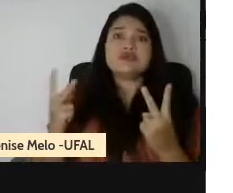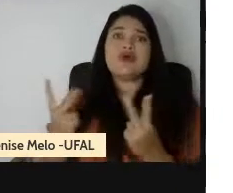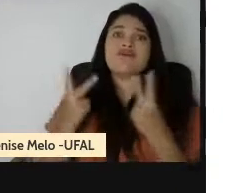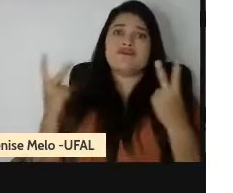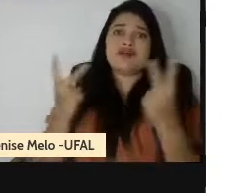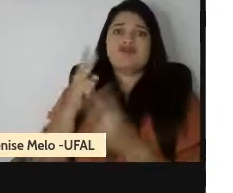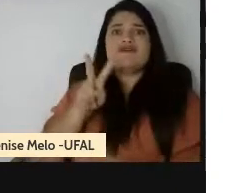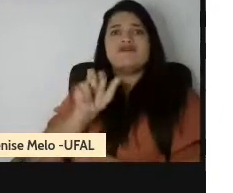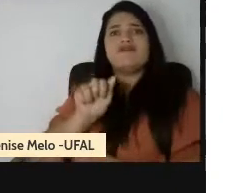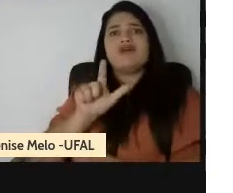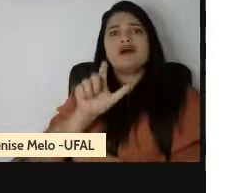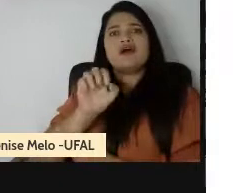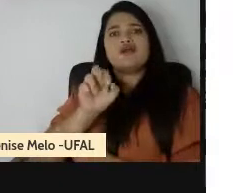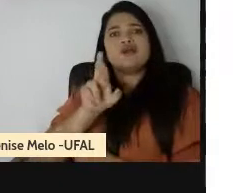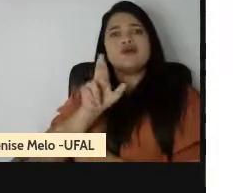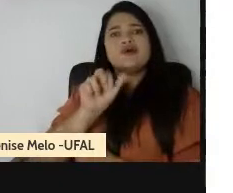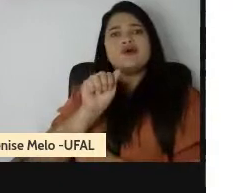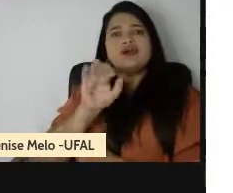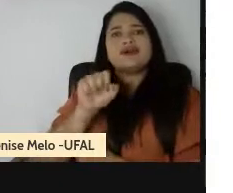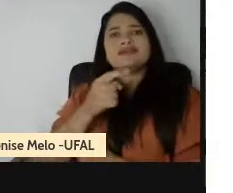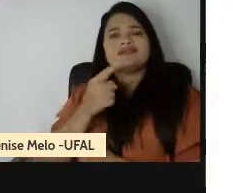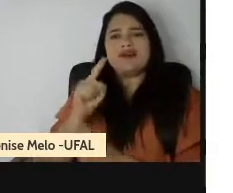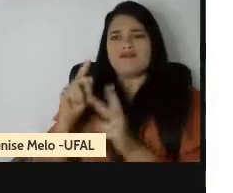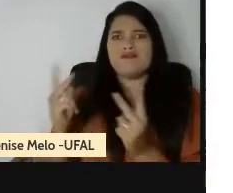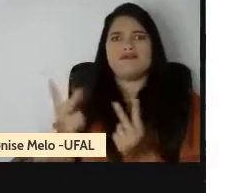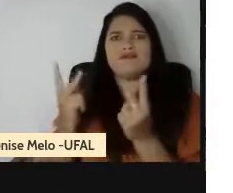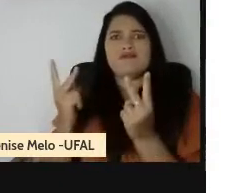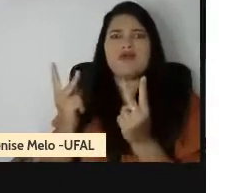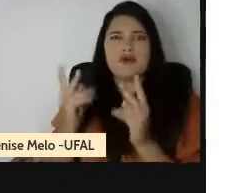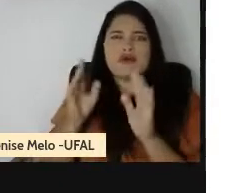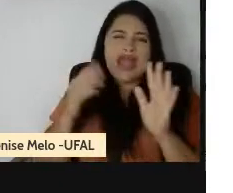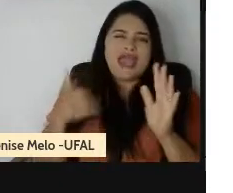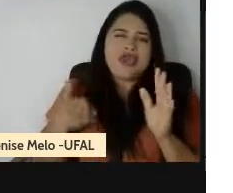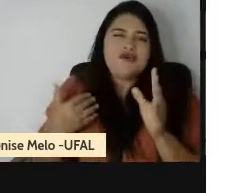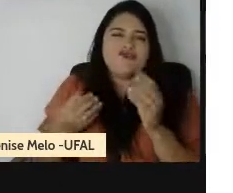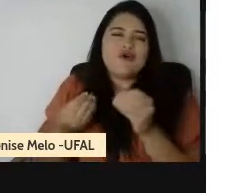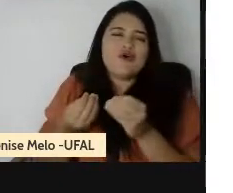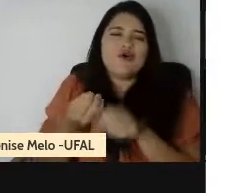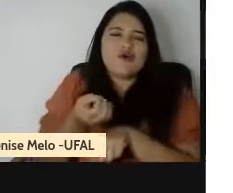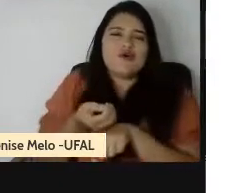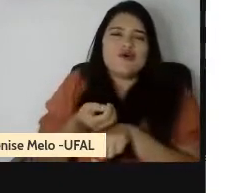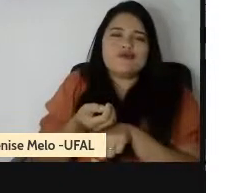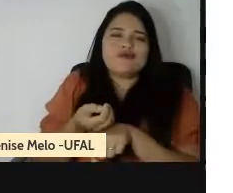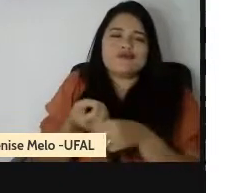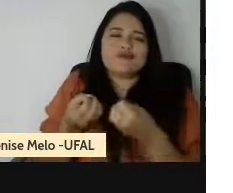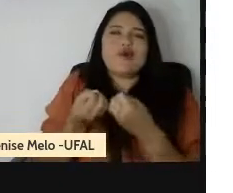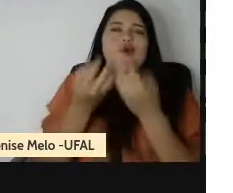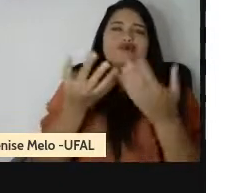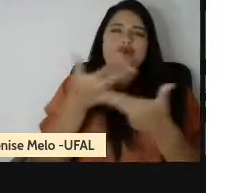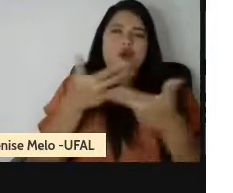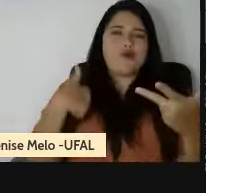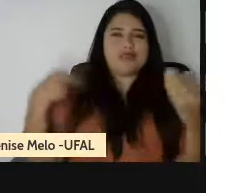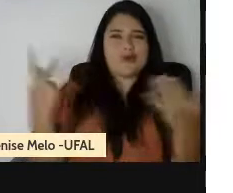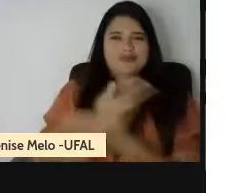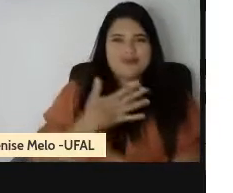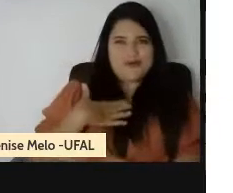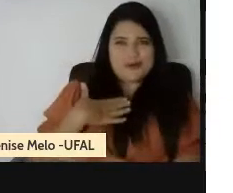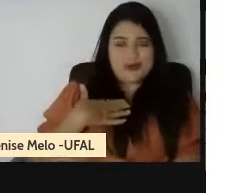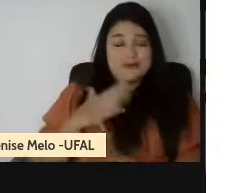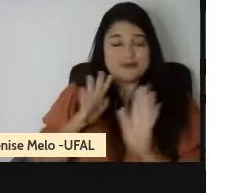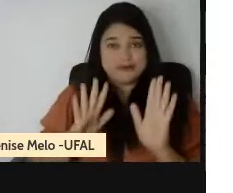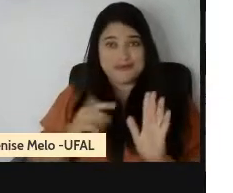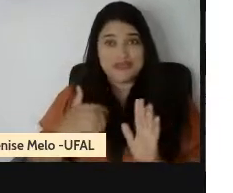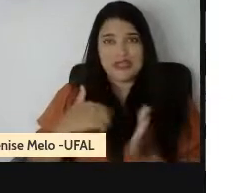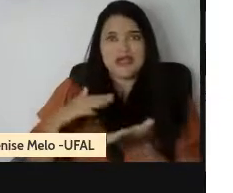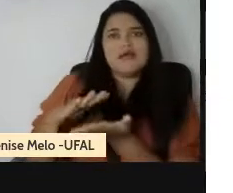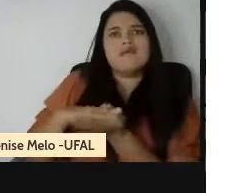situação. Eu vou contar rapidinho uma situação que aconteceu comigo. Eu estava guia interpretando para